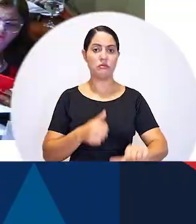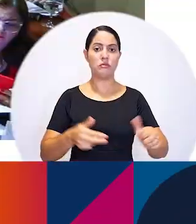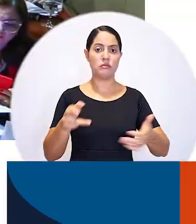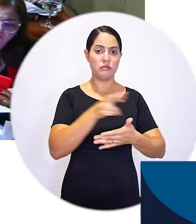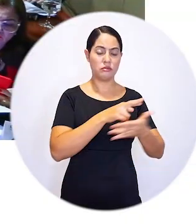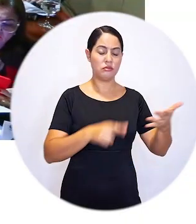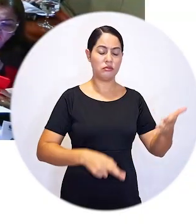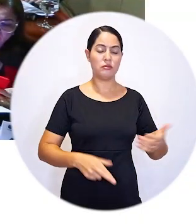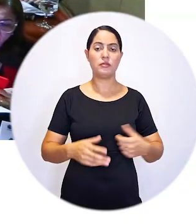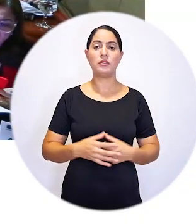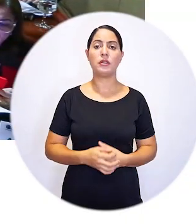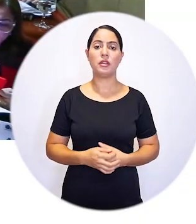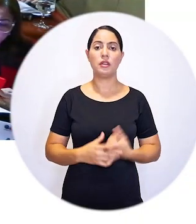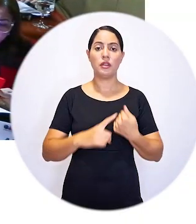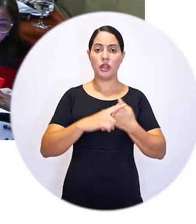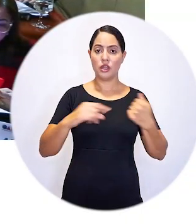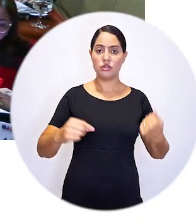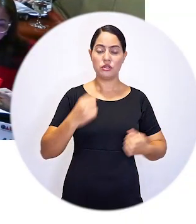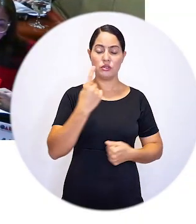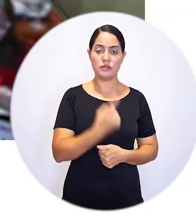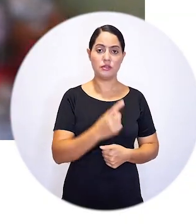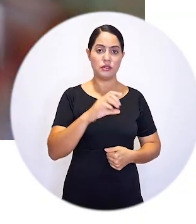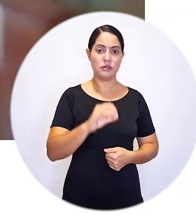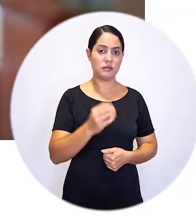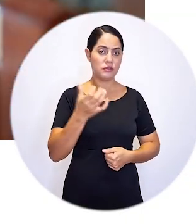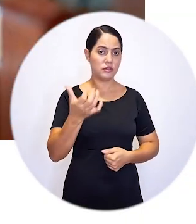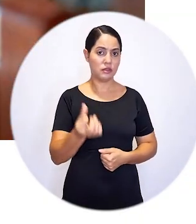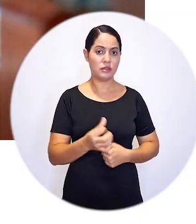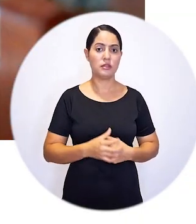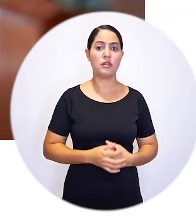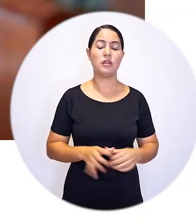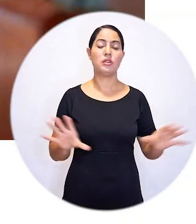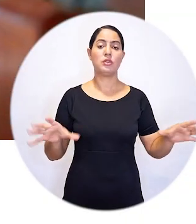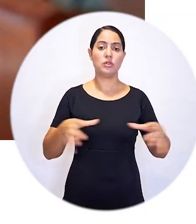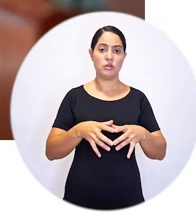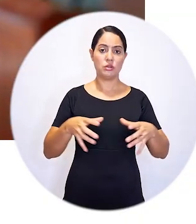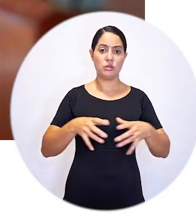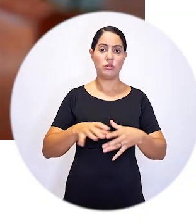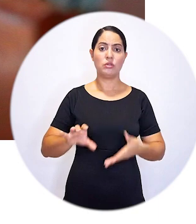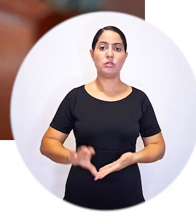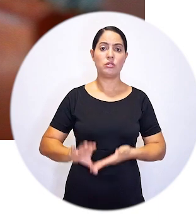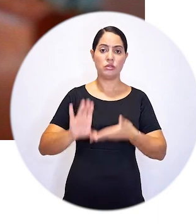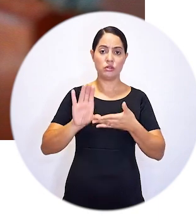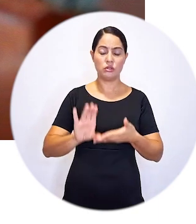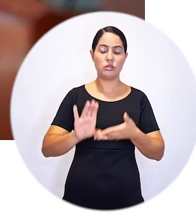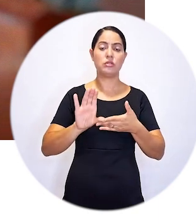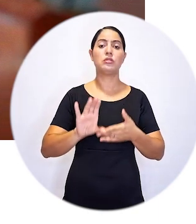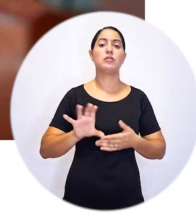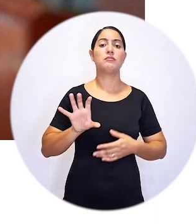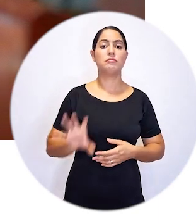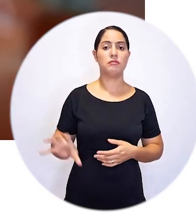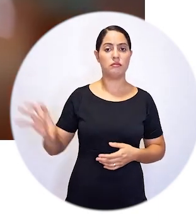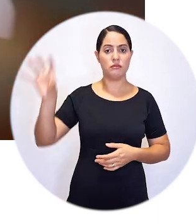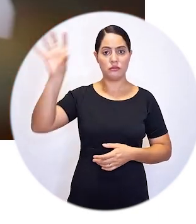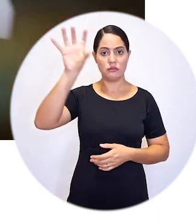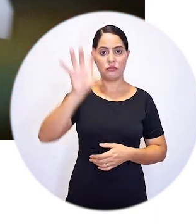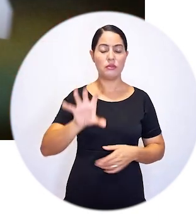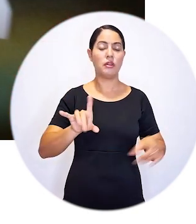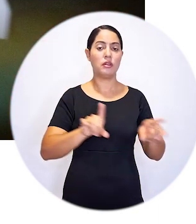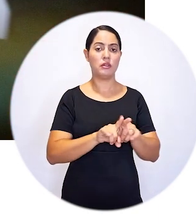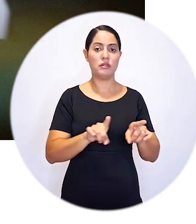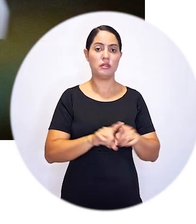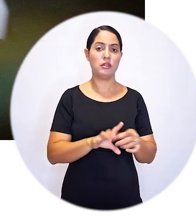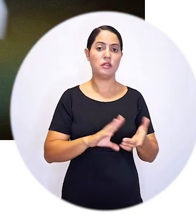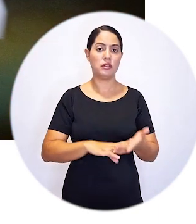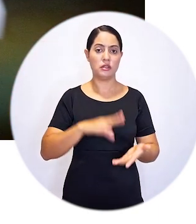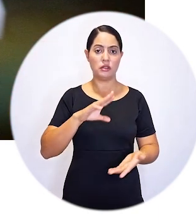vigorar com a seguinte redação. Artigo 106. Os conselhos seccionais são compostos de conselheiros eleitos,